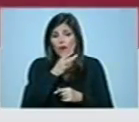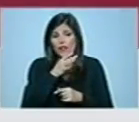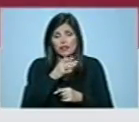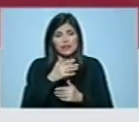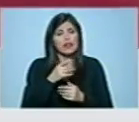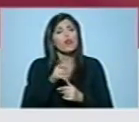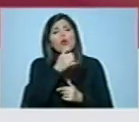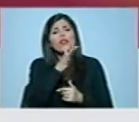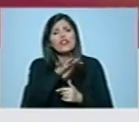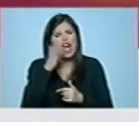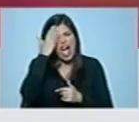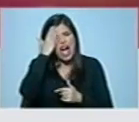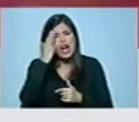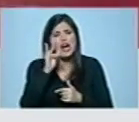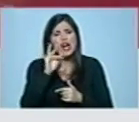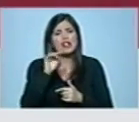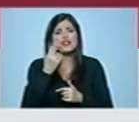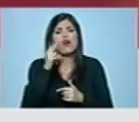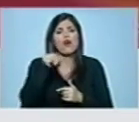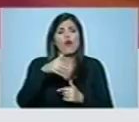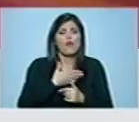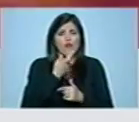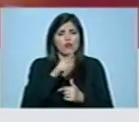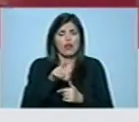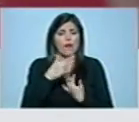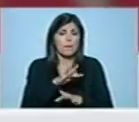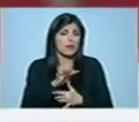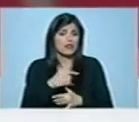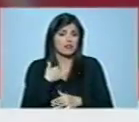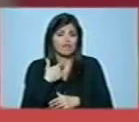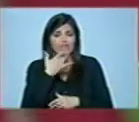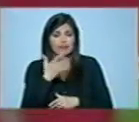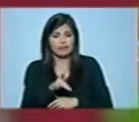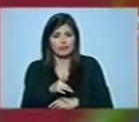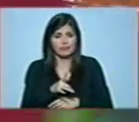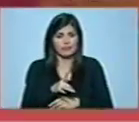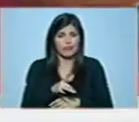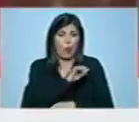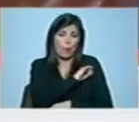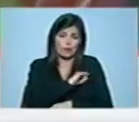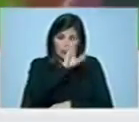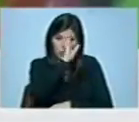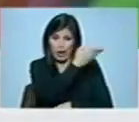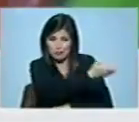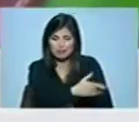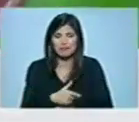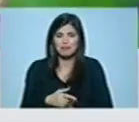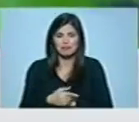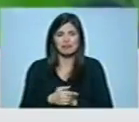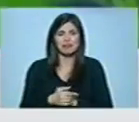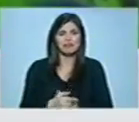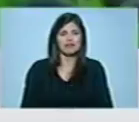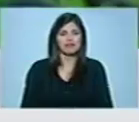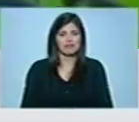bocadinho. Eu acho que é fundão, mas isso é os enchidos é ali com o patrão. É que vai variando, não é? Os enchidos é com o patrão. O patrão é que trata dos